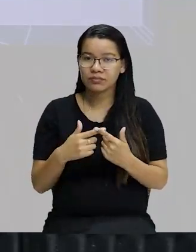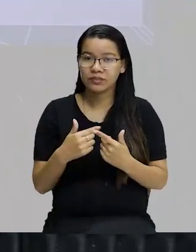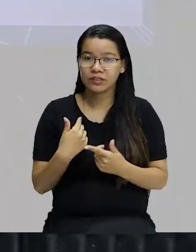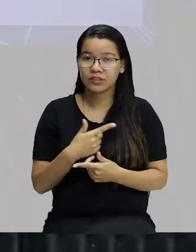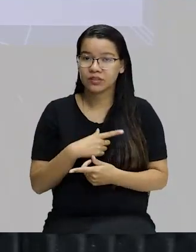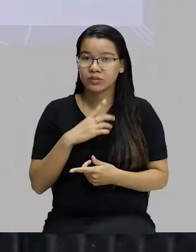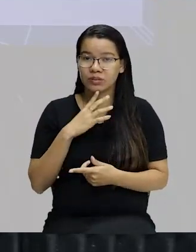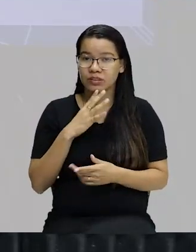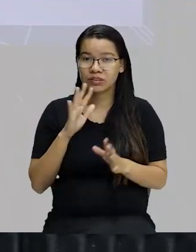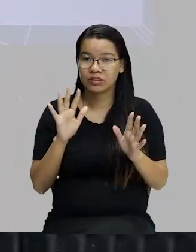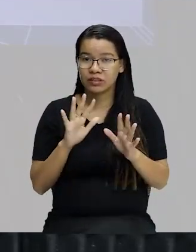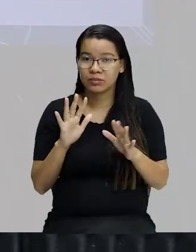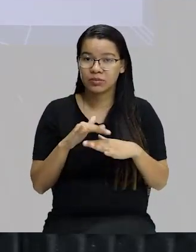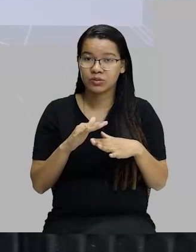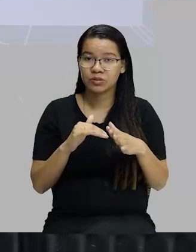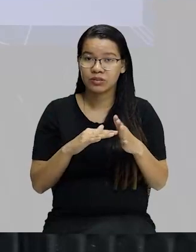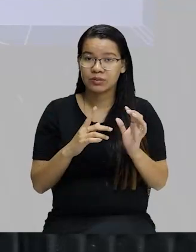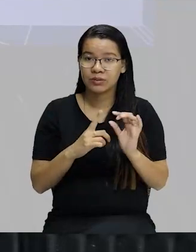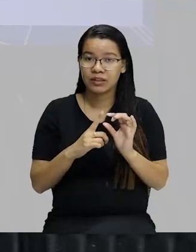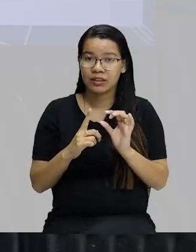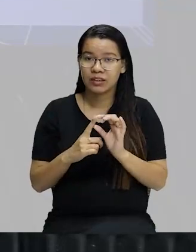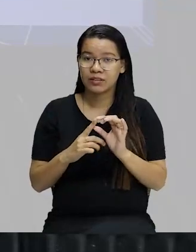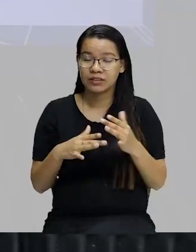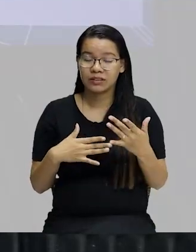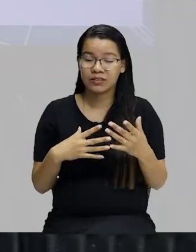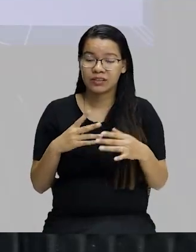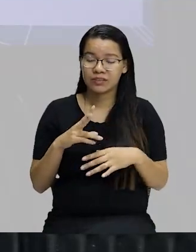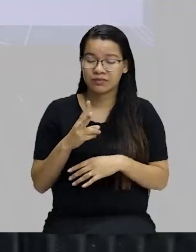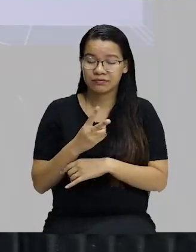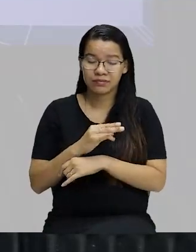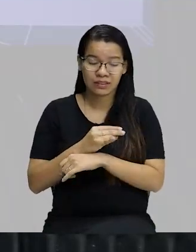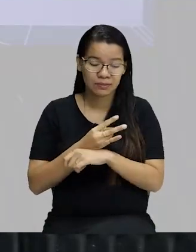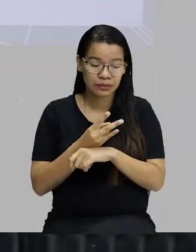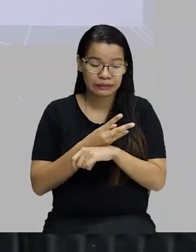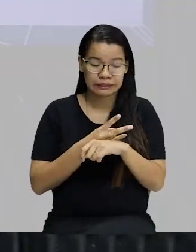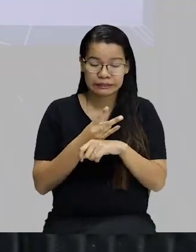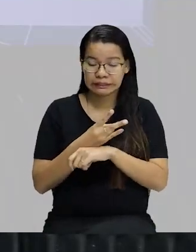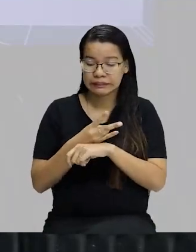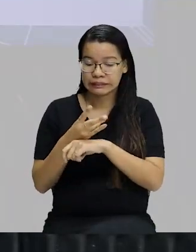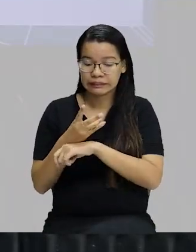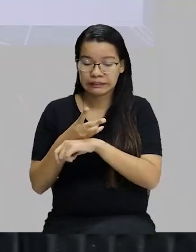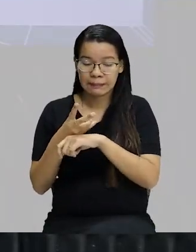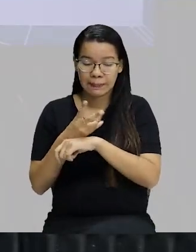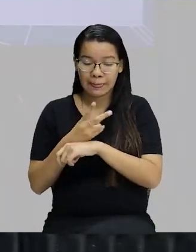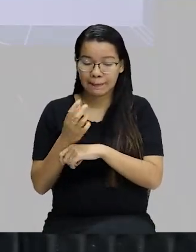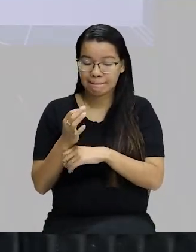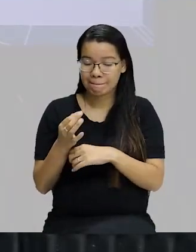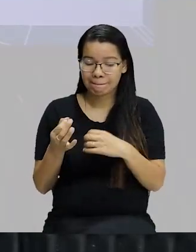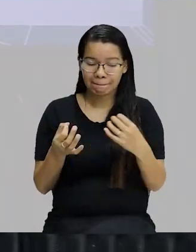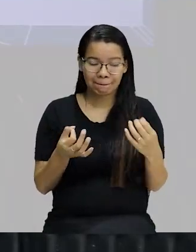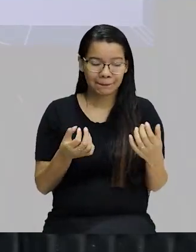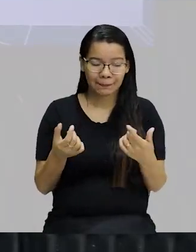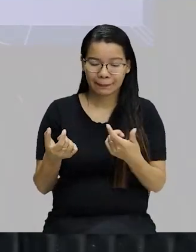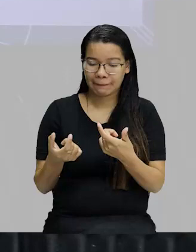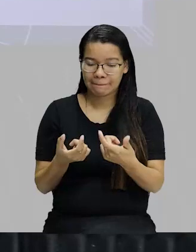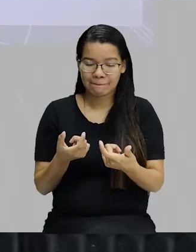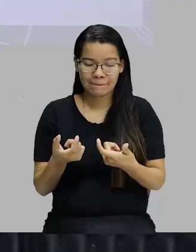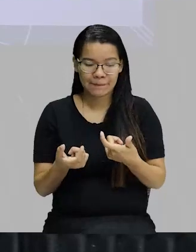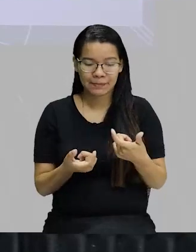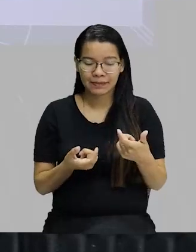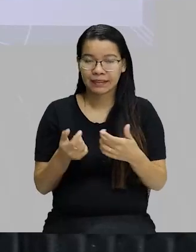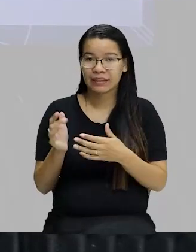palavras. Então, você não vai linha por linha. Então, a gente sai meio que pescando, buscando pistas para tentar estabelecer